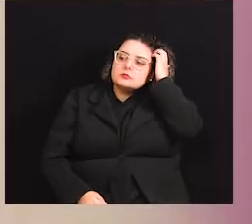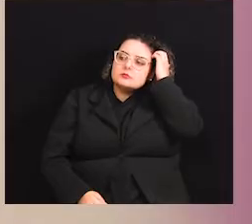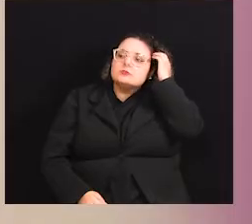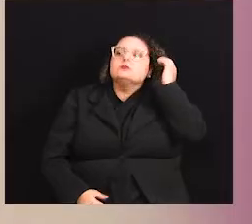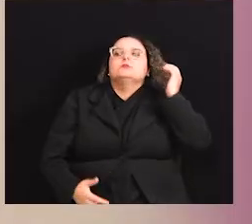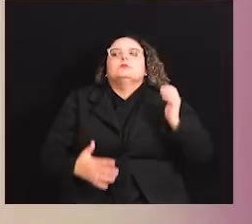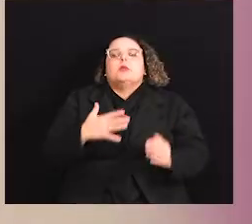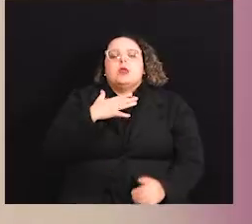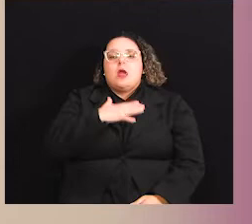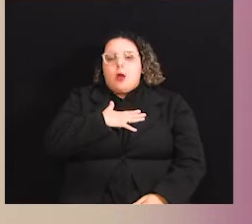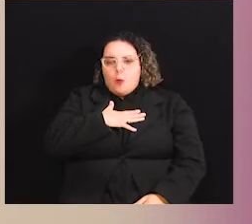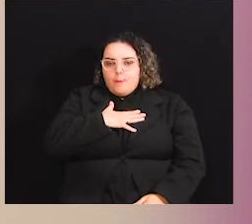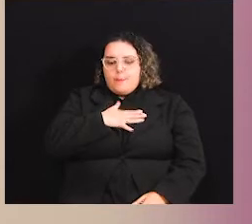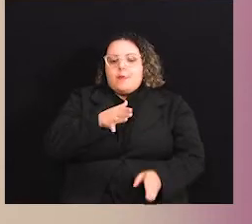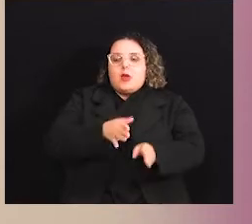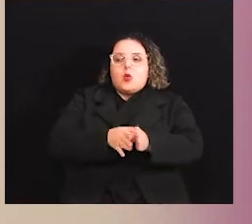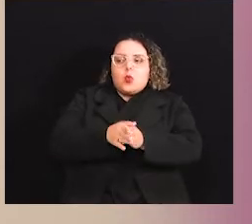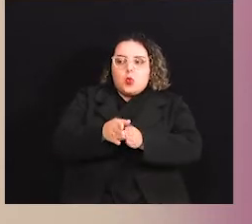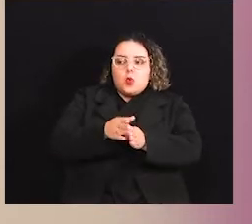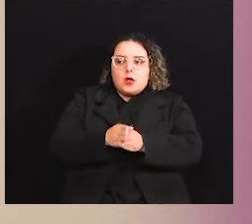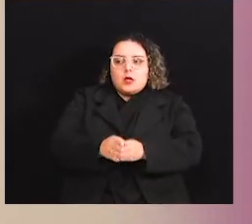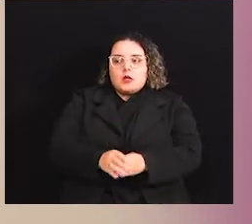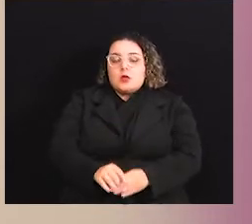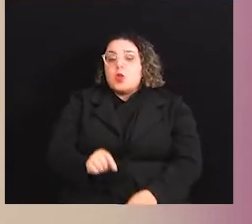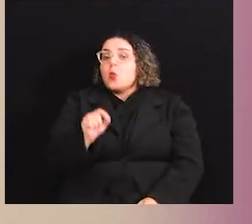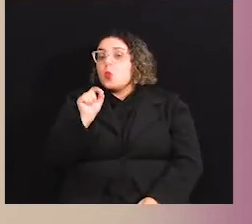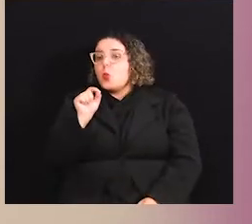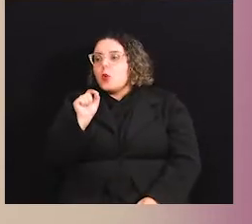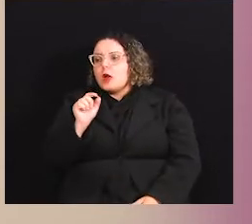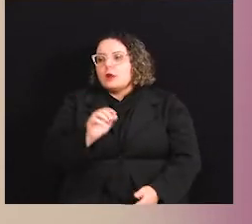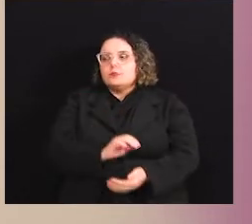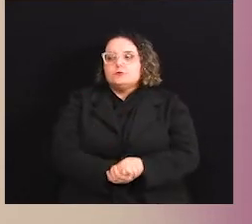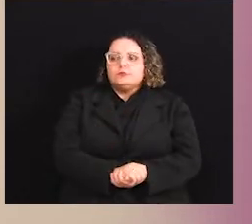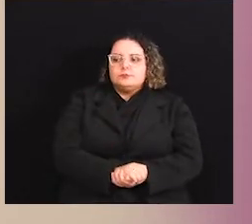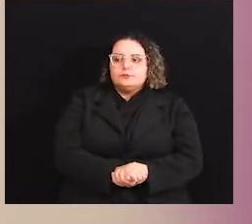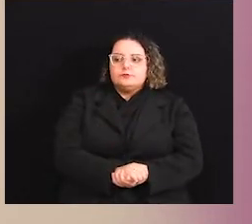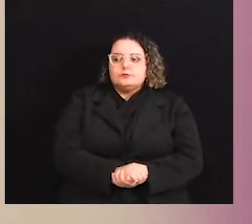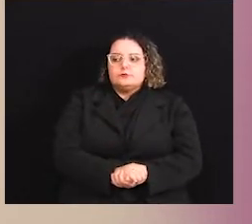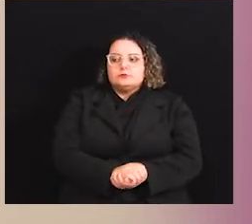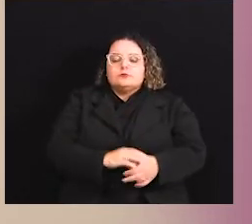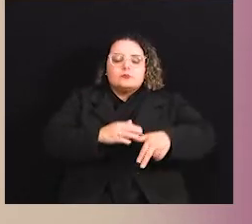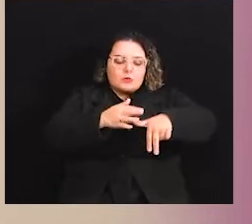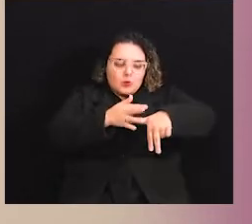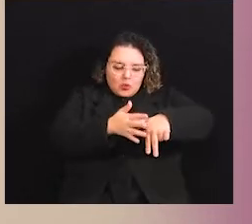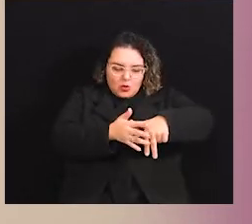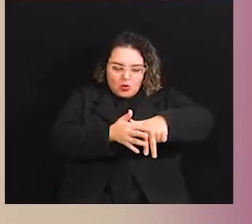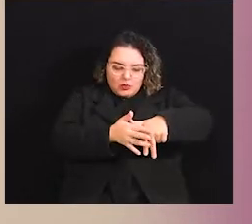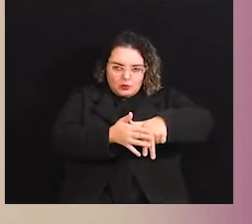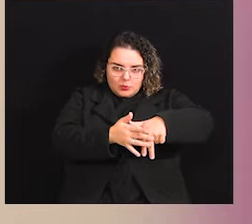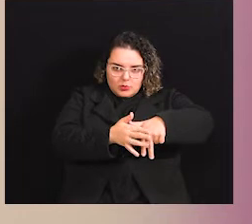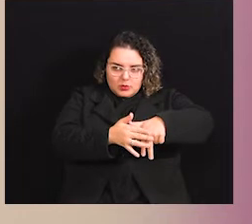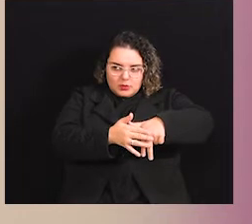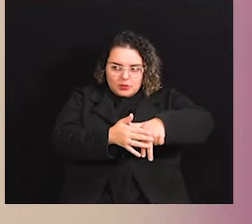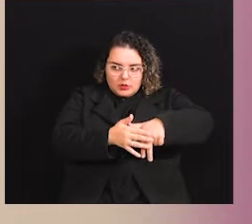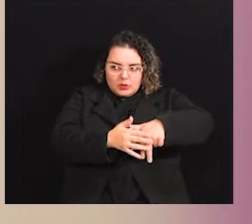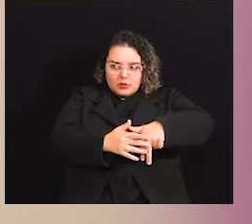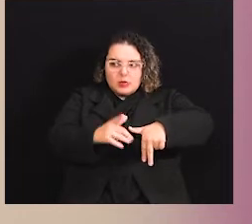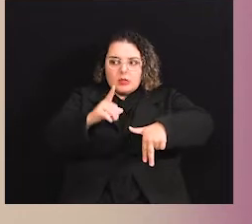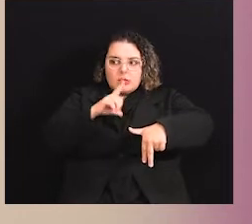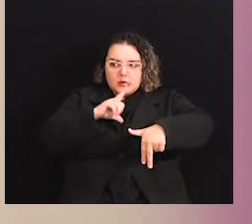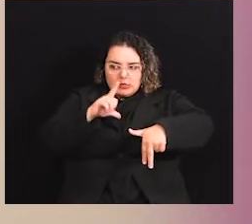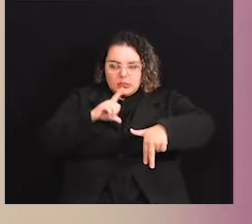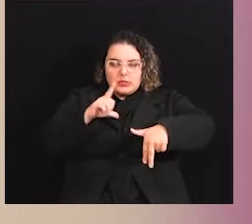A minha orientação sempre é da seguinte forma: o paciente que